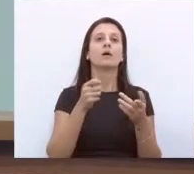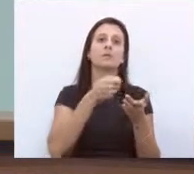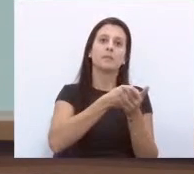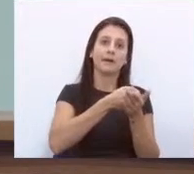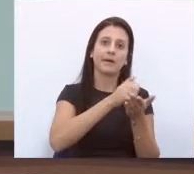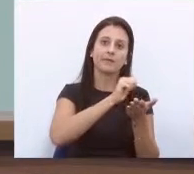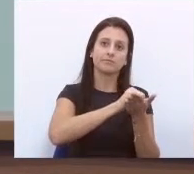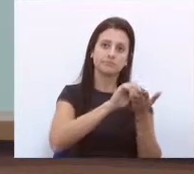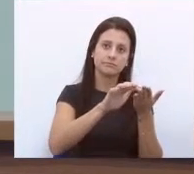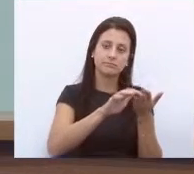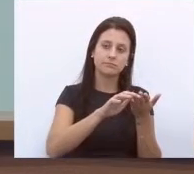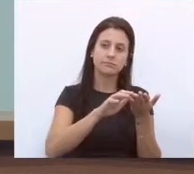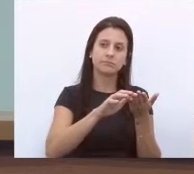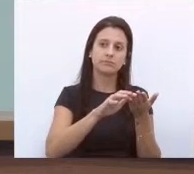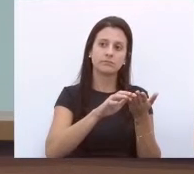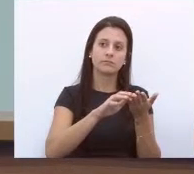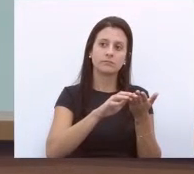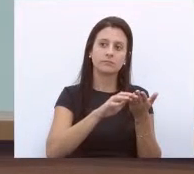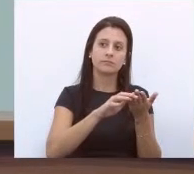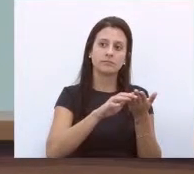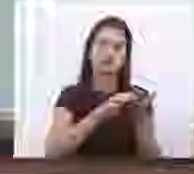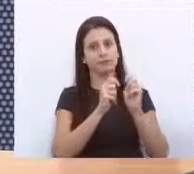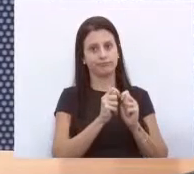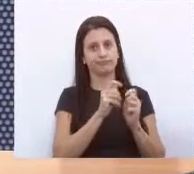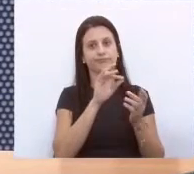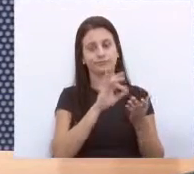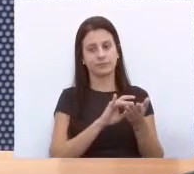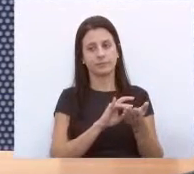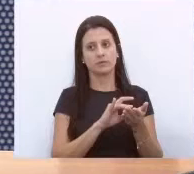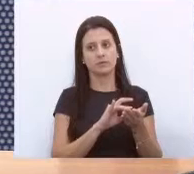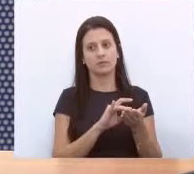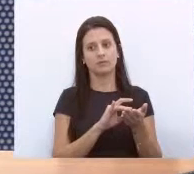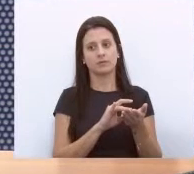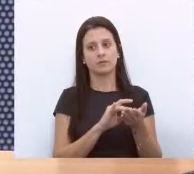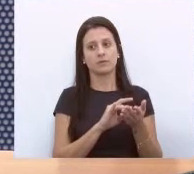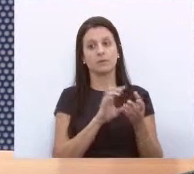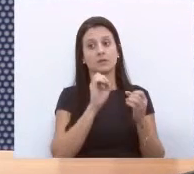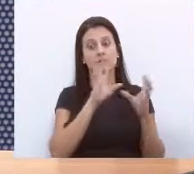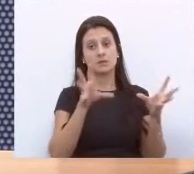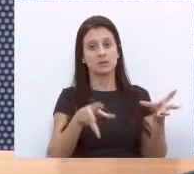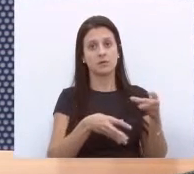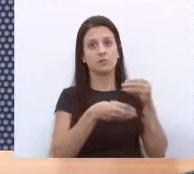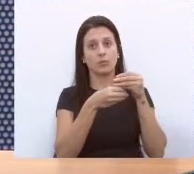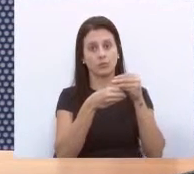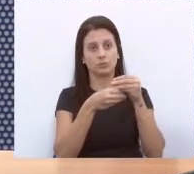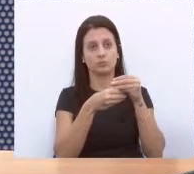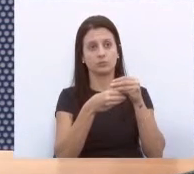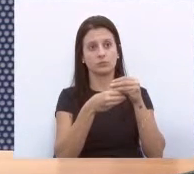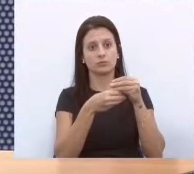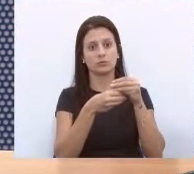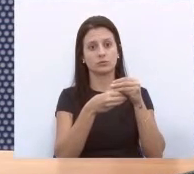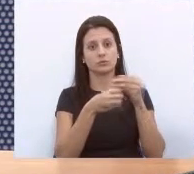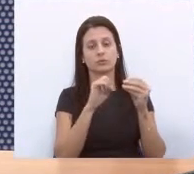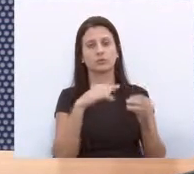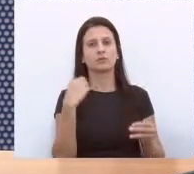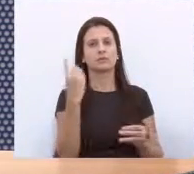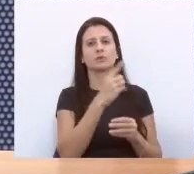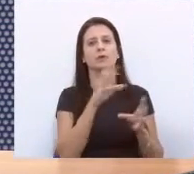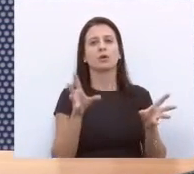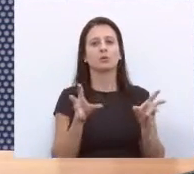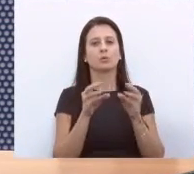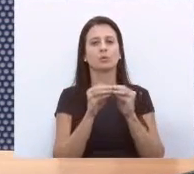o que é de de folha de pagamento colocando no montante se a gente for num total de